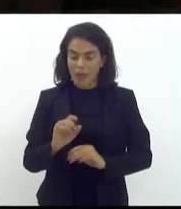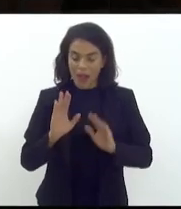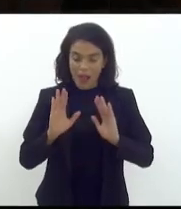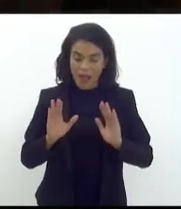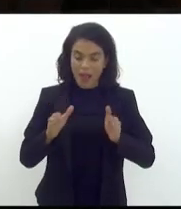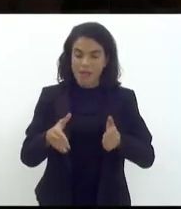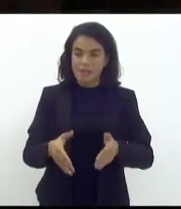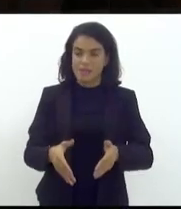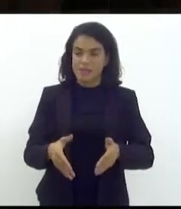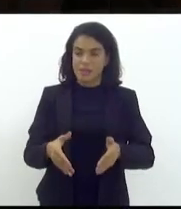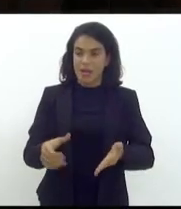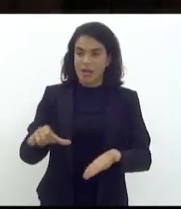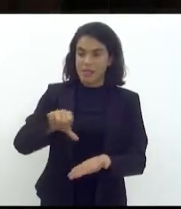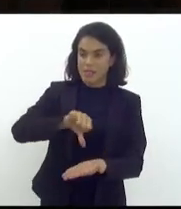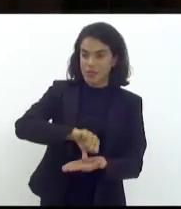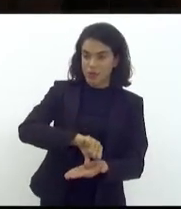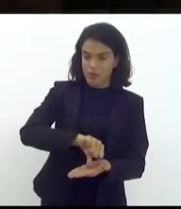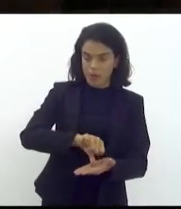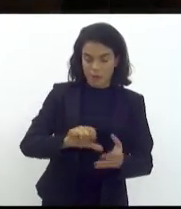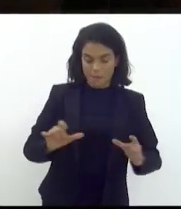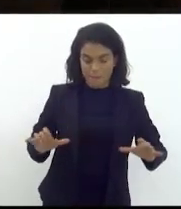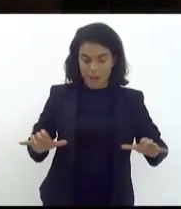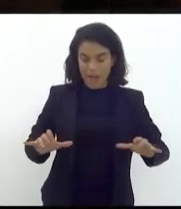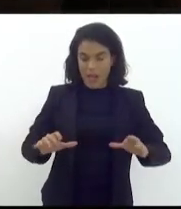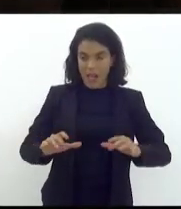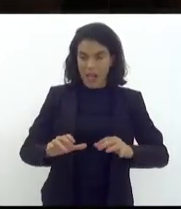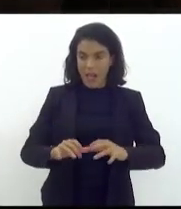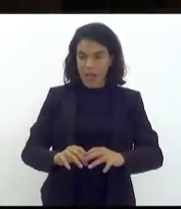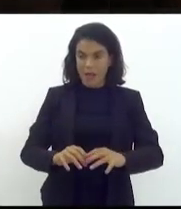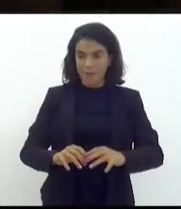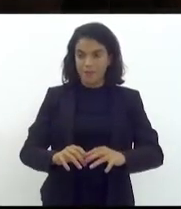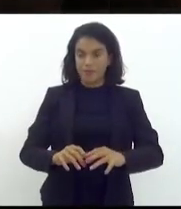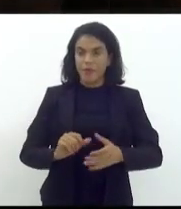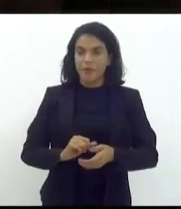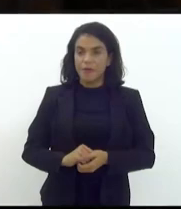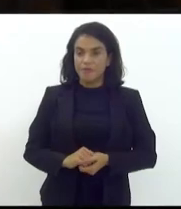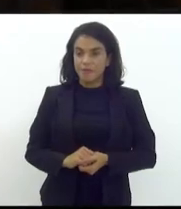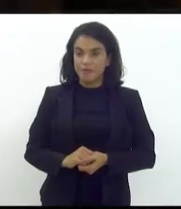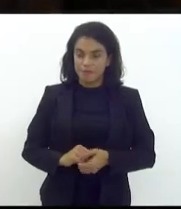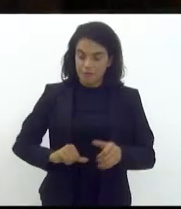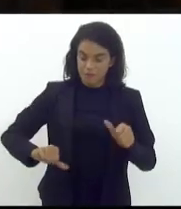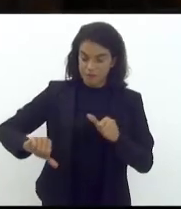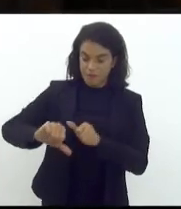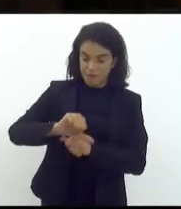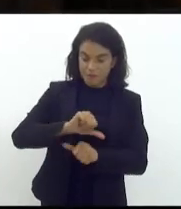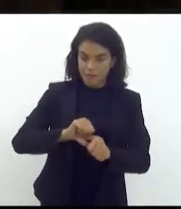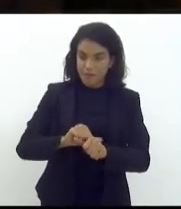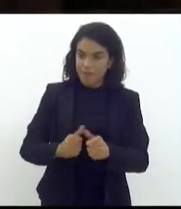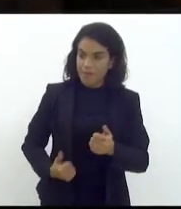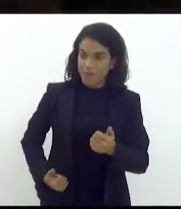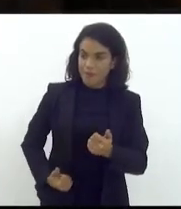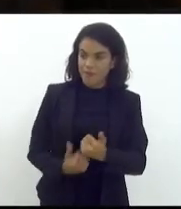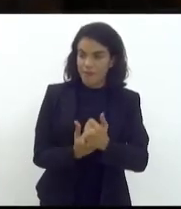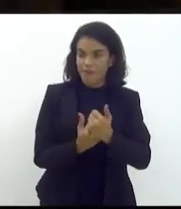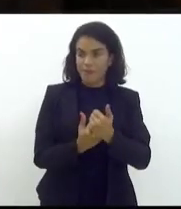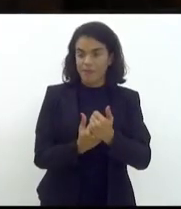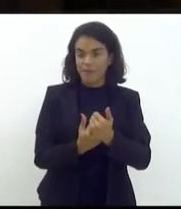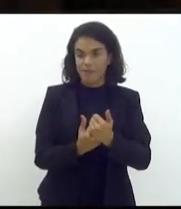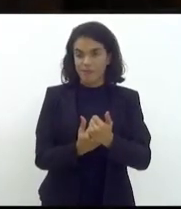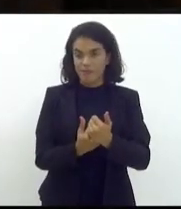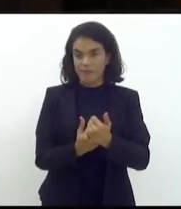centralizadora ela reforma ela ela reforça o princípio